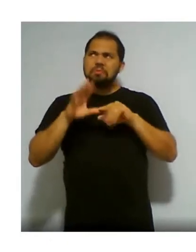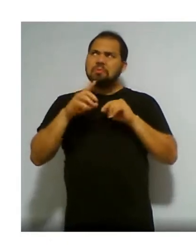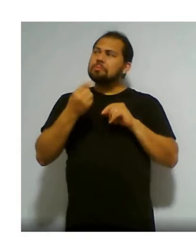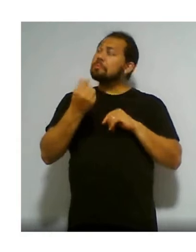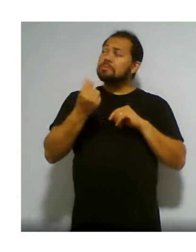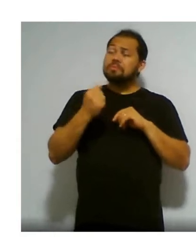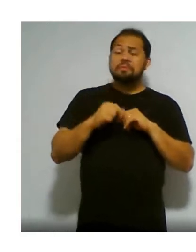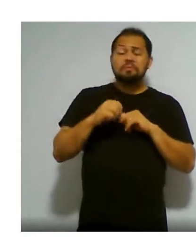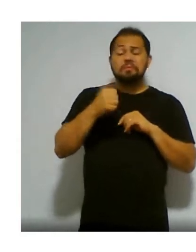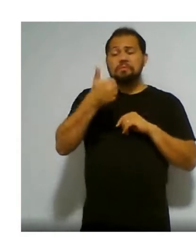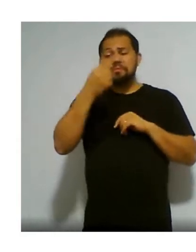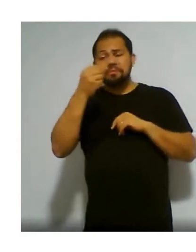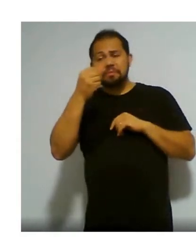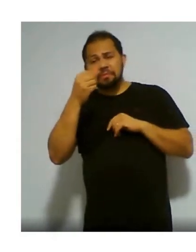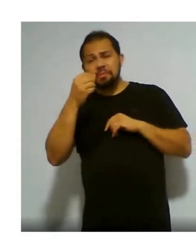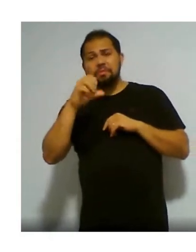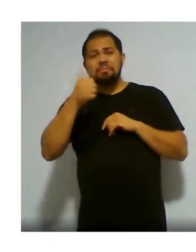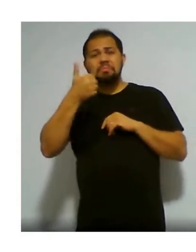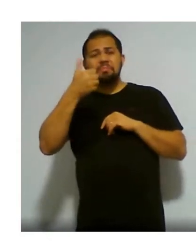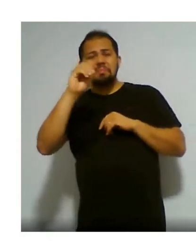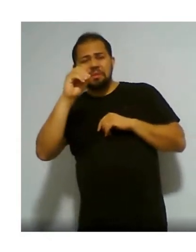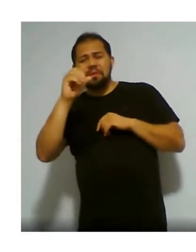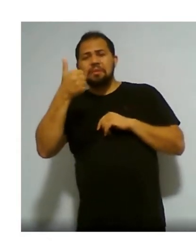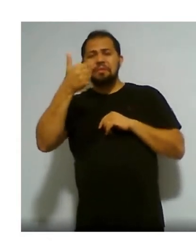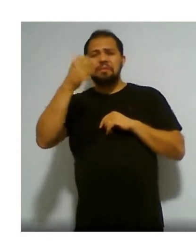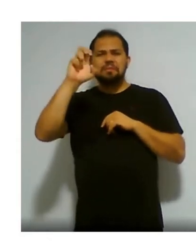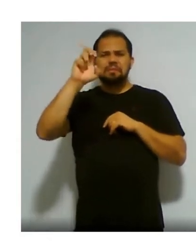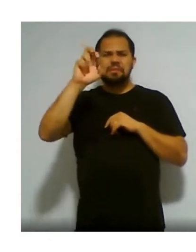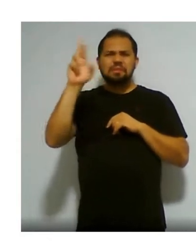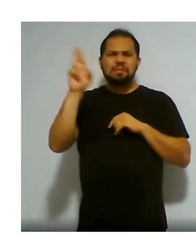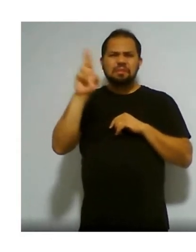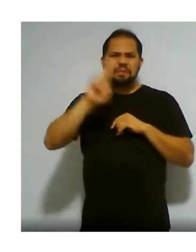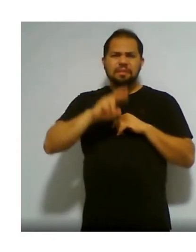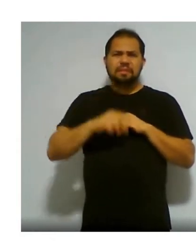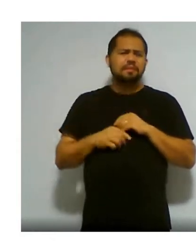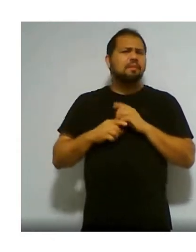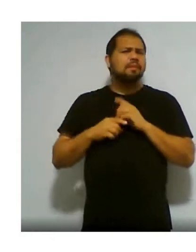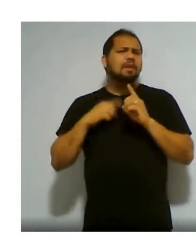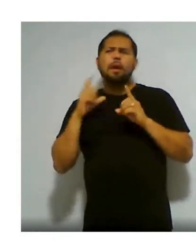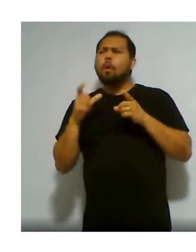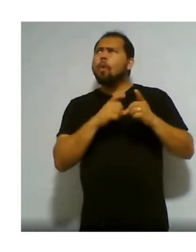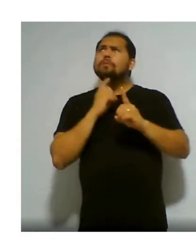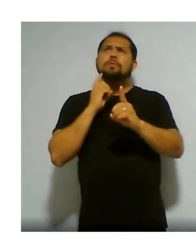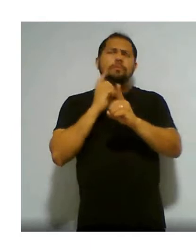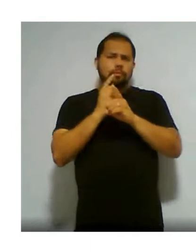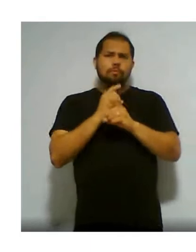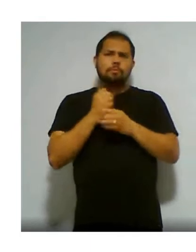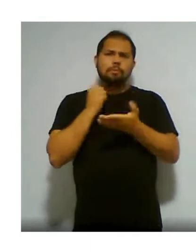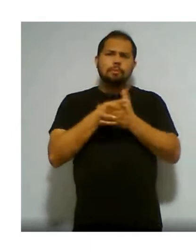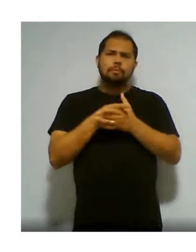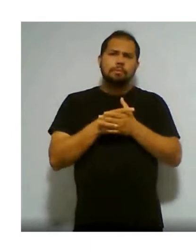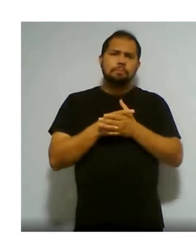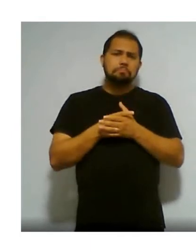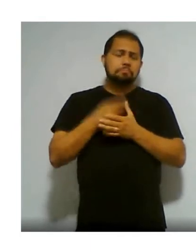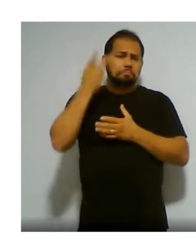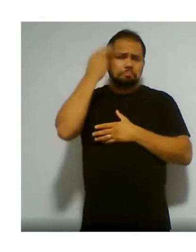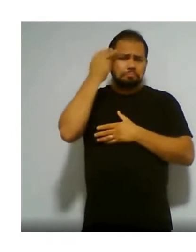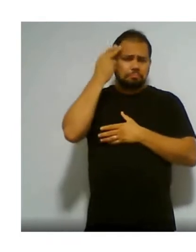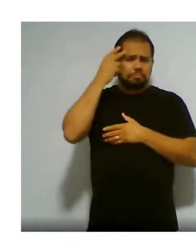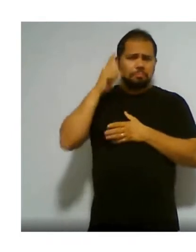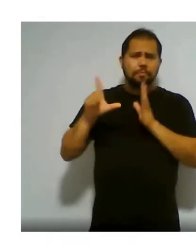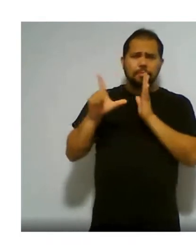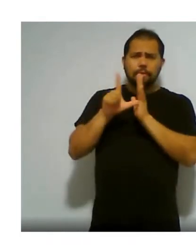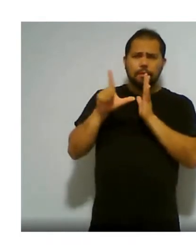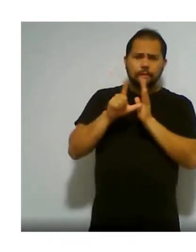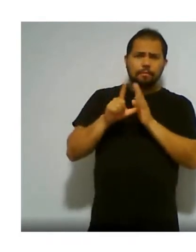tempo. Né? Onde é que você acha para comprar? Normalmente em loja de produtos de eletrônica. Né? Você pode também encontrar em lojas